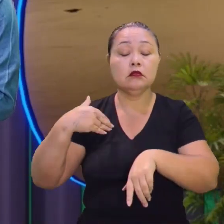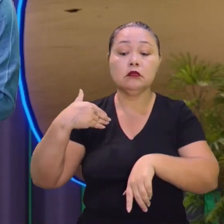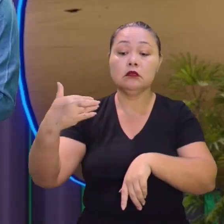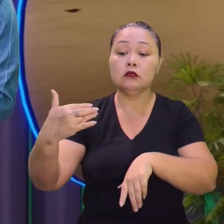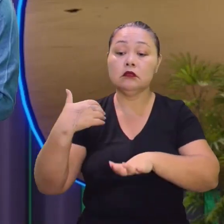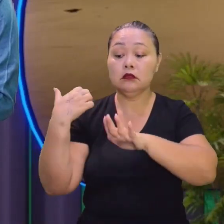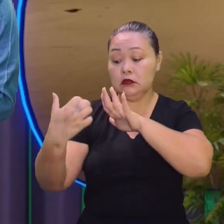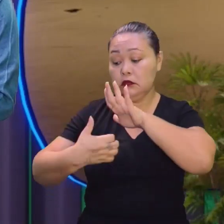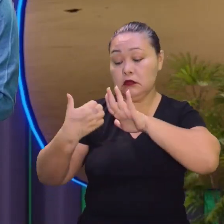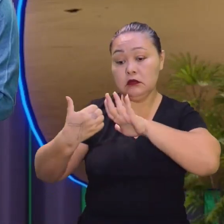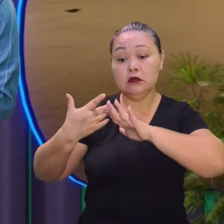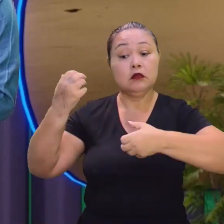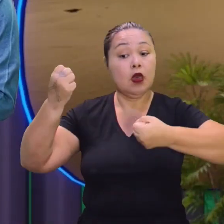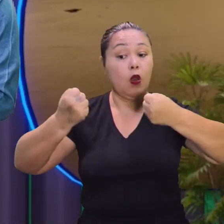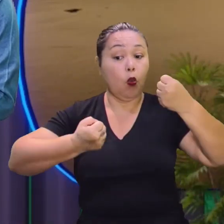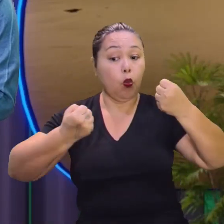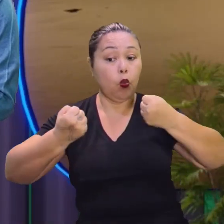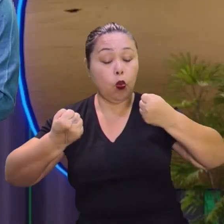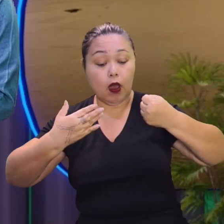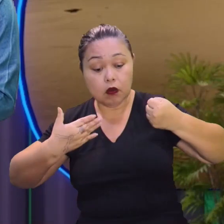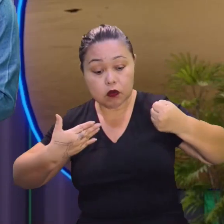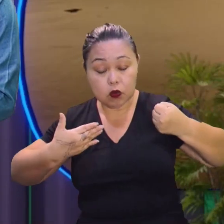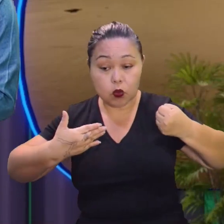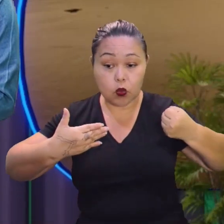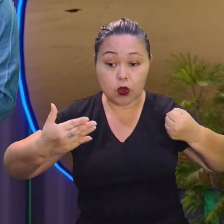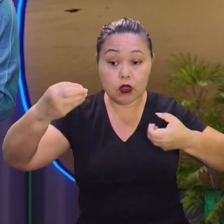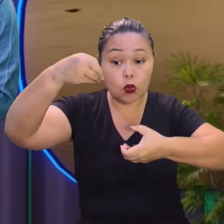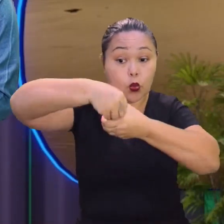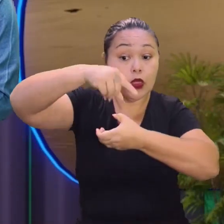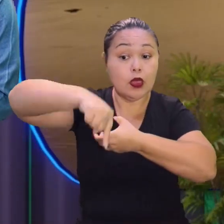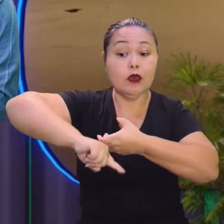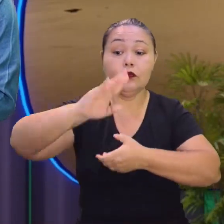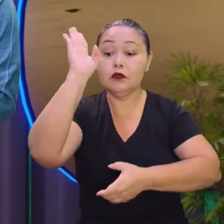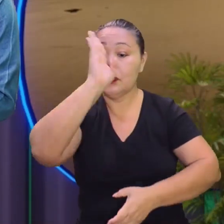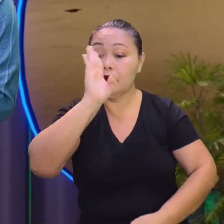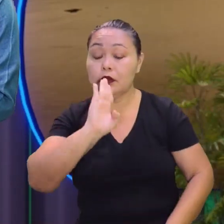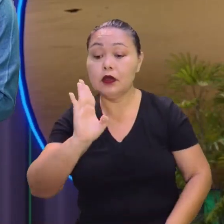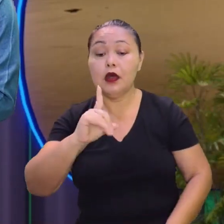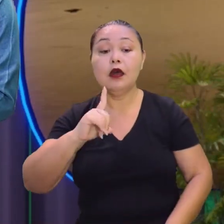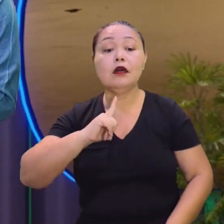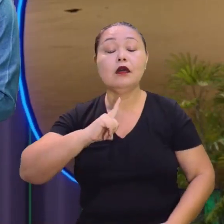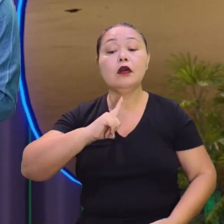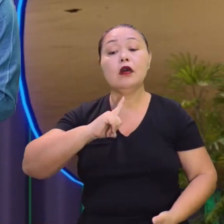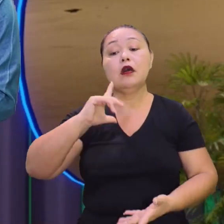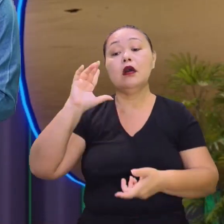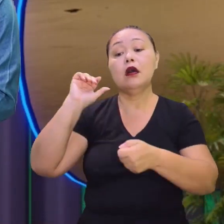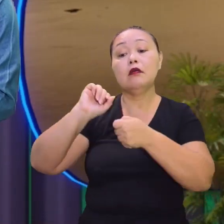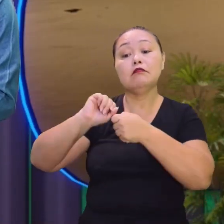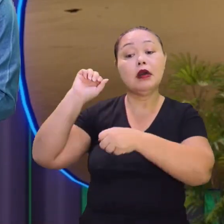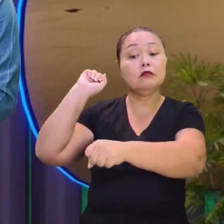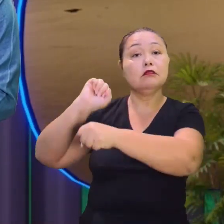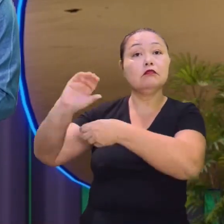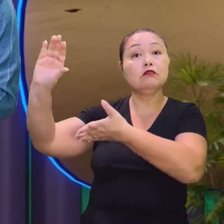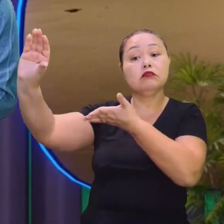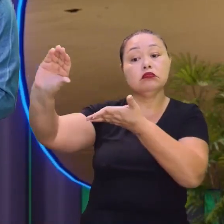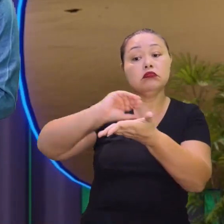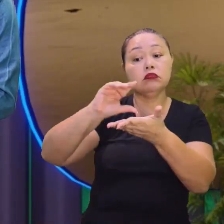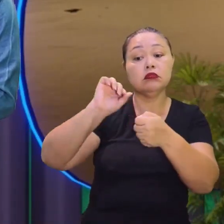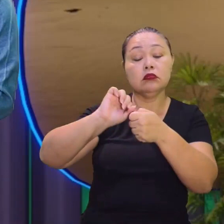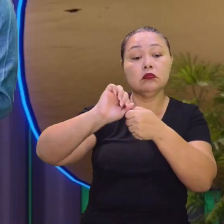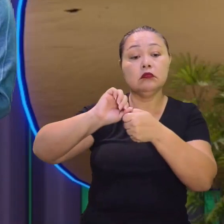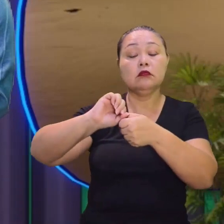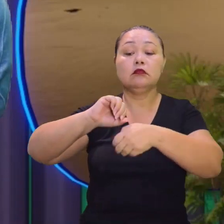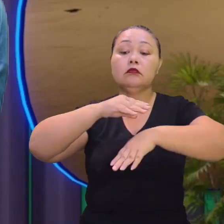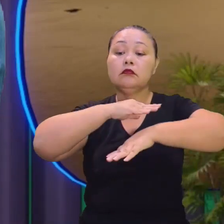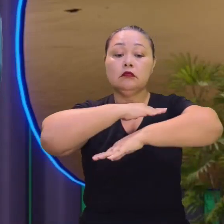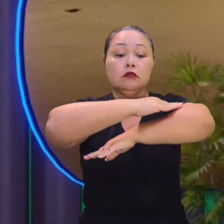a indústria automobilística foi introduzida no Brasil, o Brasil deixou de investir em ferrovias e o